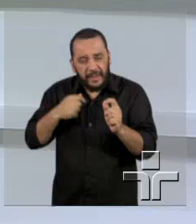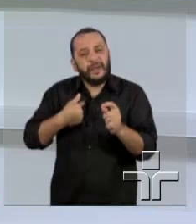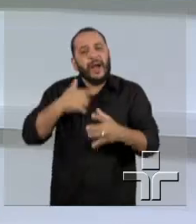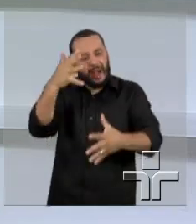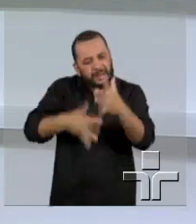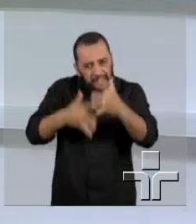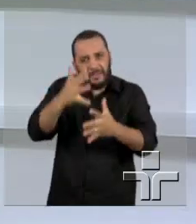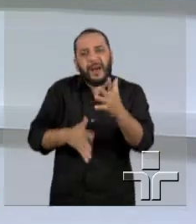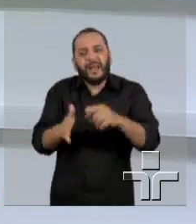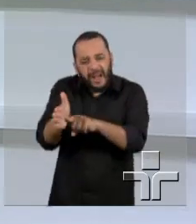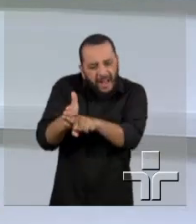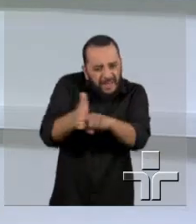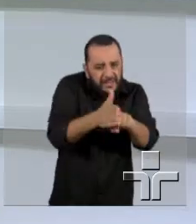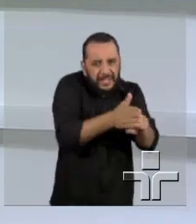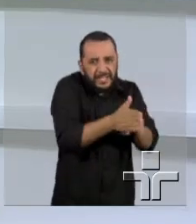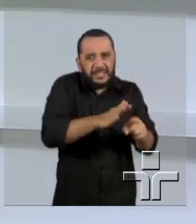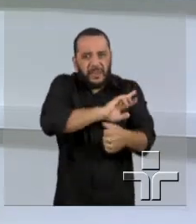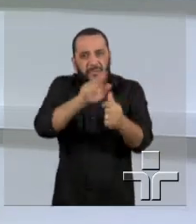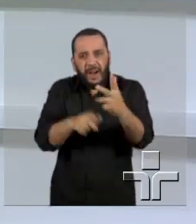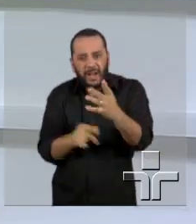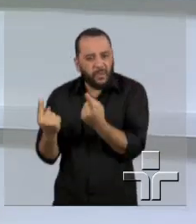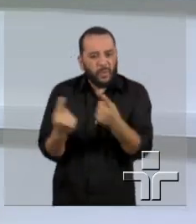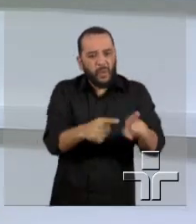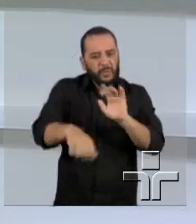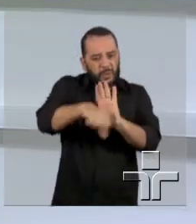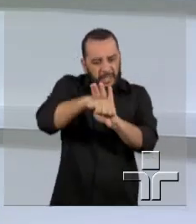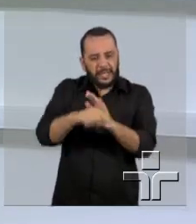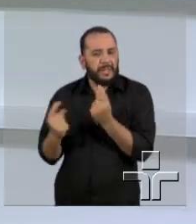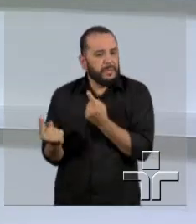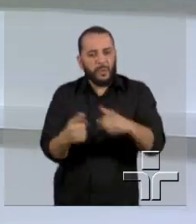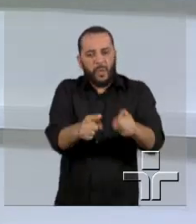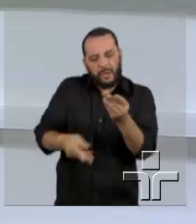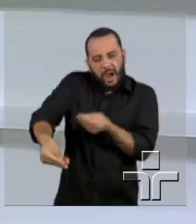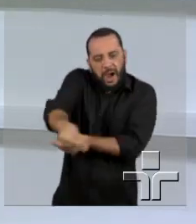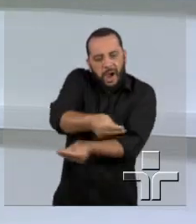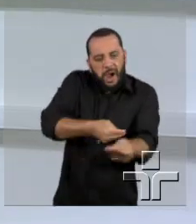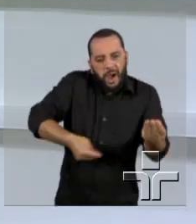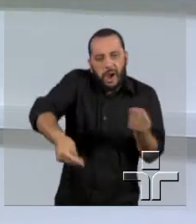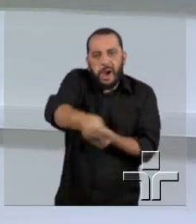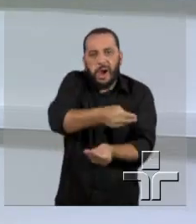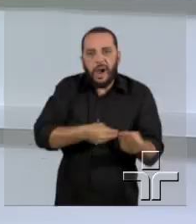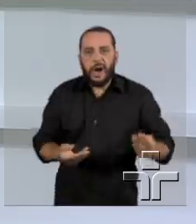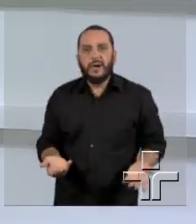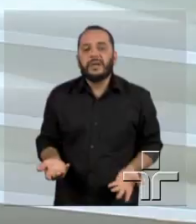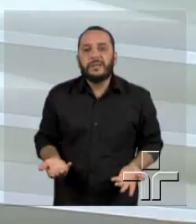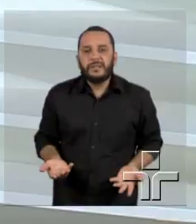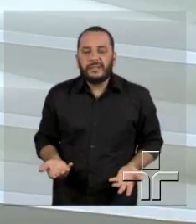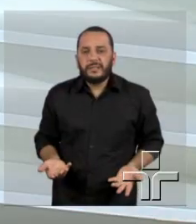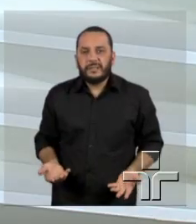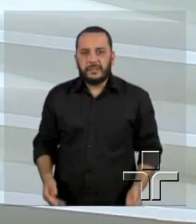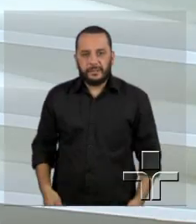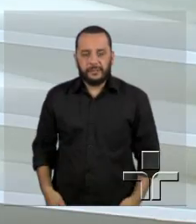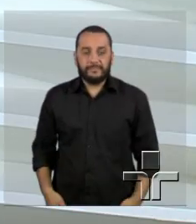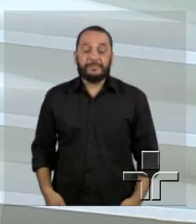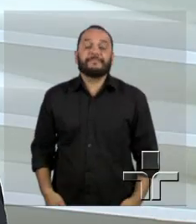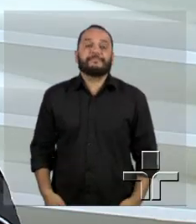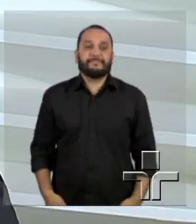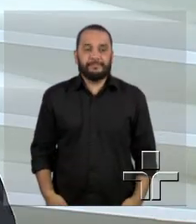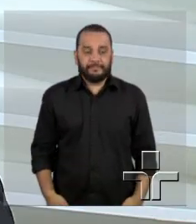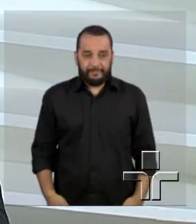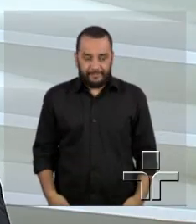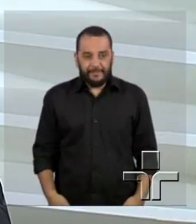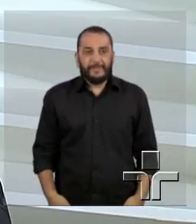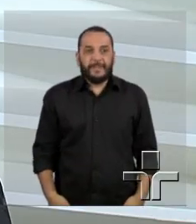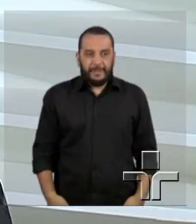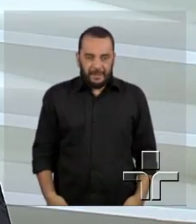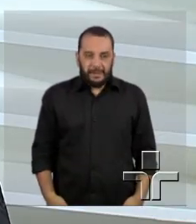em obstaculizar o combate à corrupção, o crime organizado e a lavagem de dinheiro. Bem,